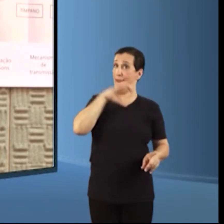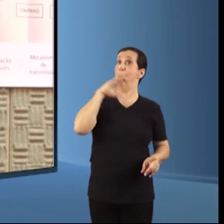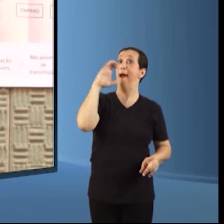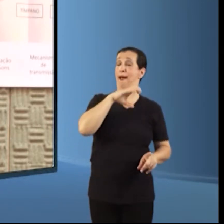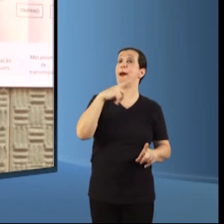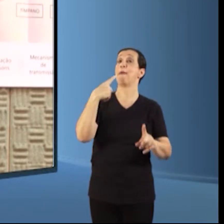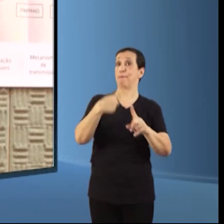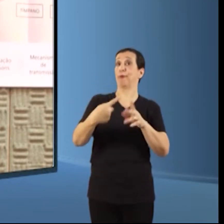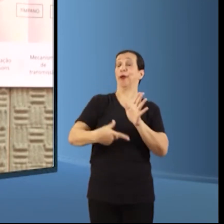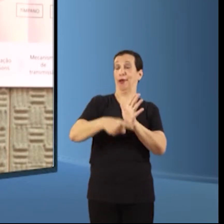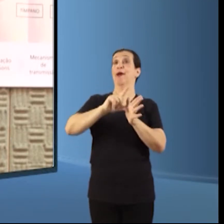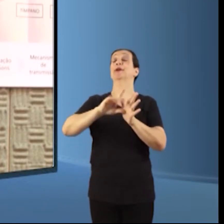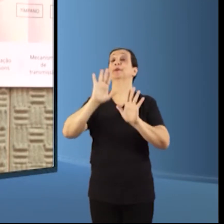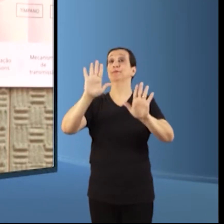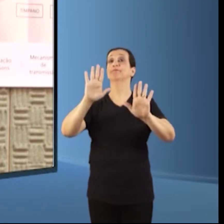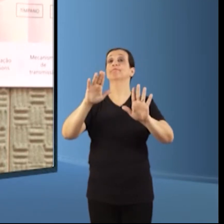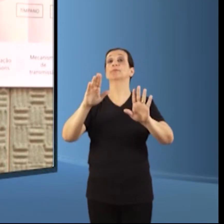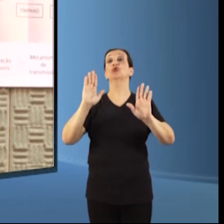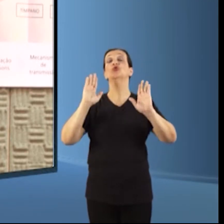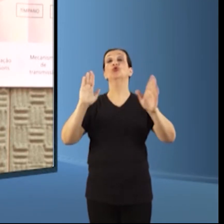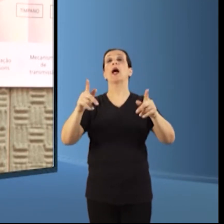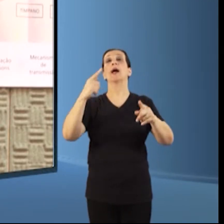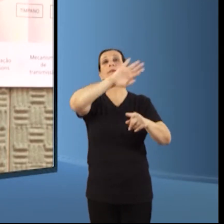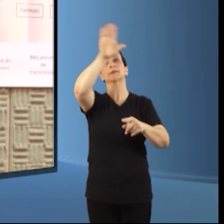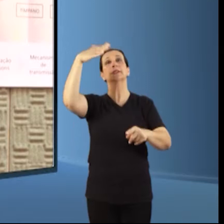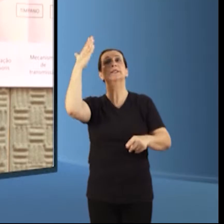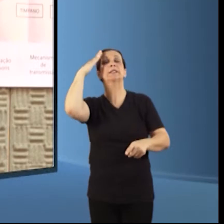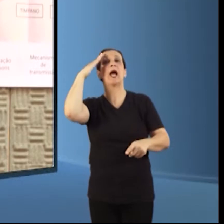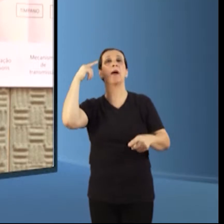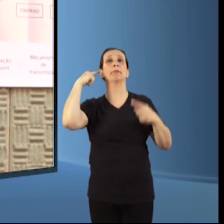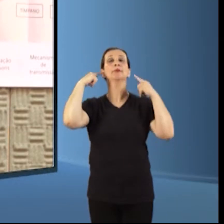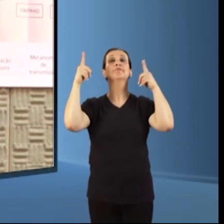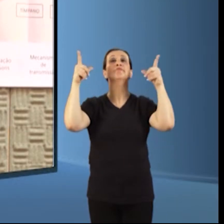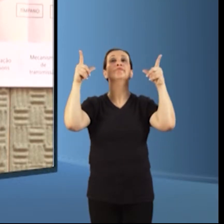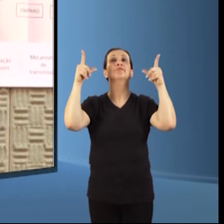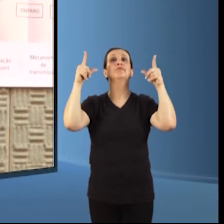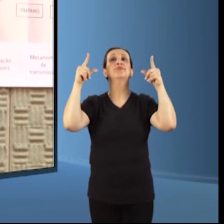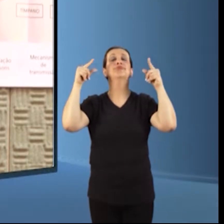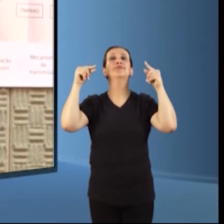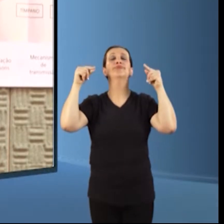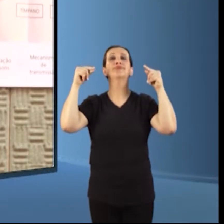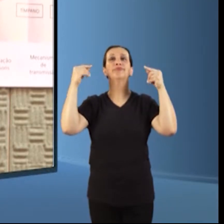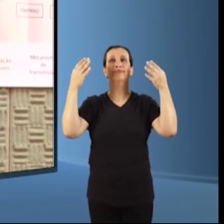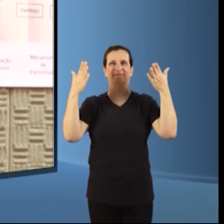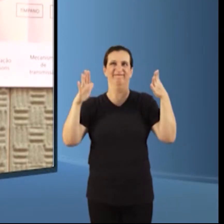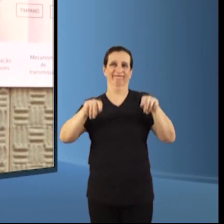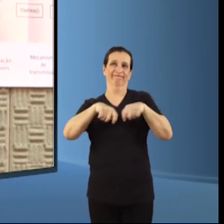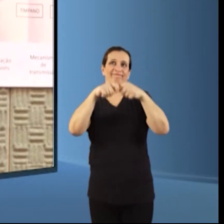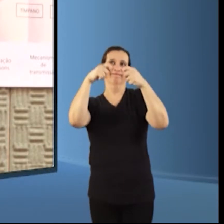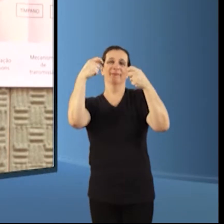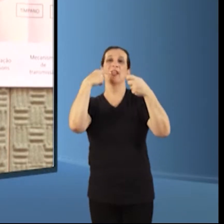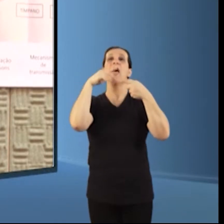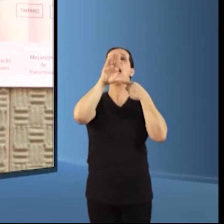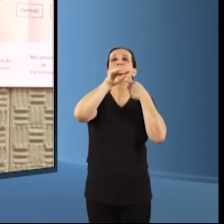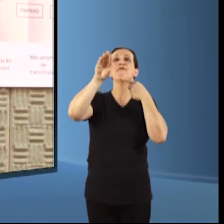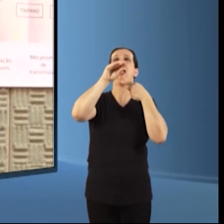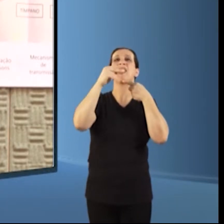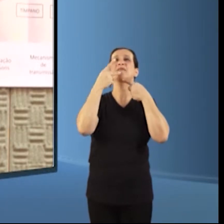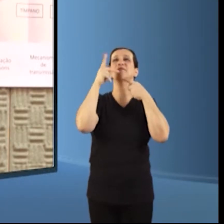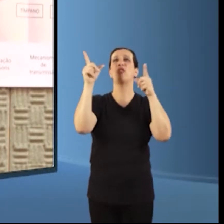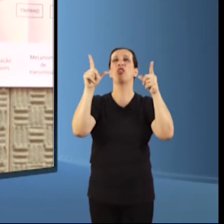mas recomenda-se que ele também seja feito o mais precoce possível, já que esses indivíduos eles apresentam uma